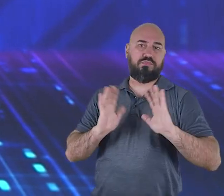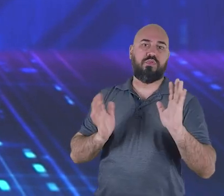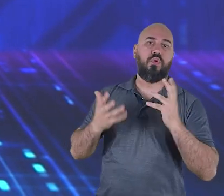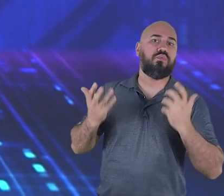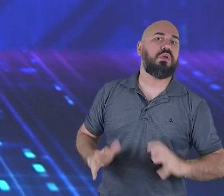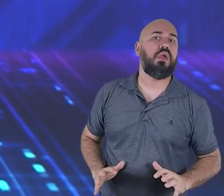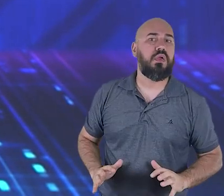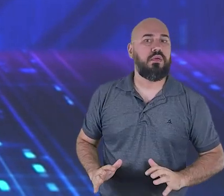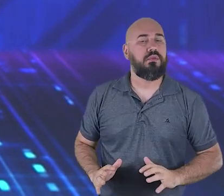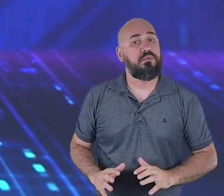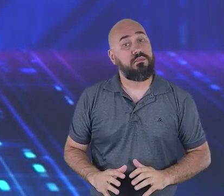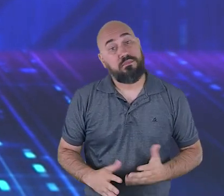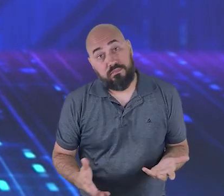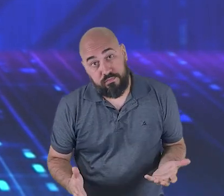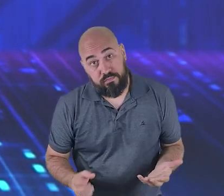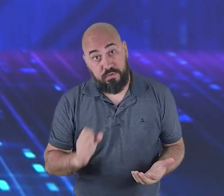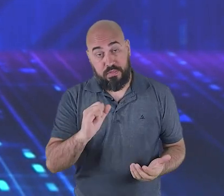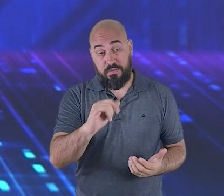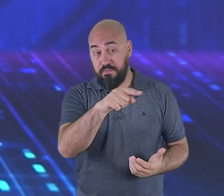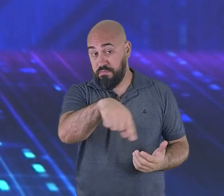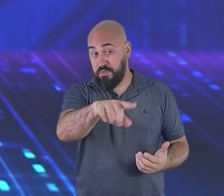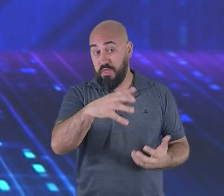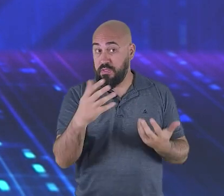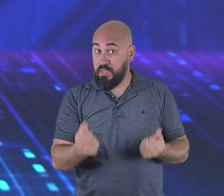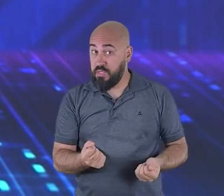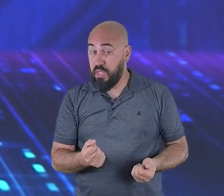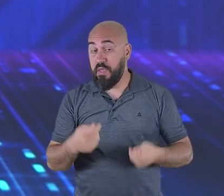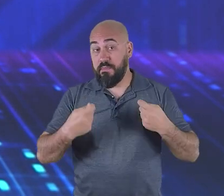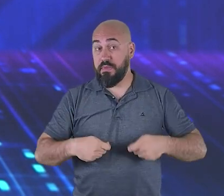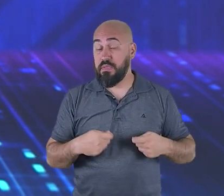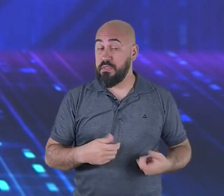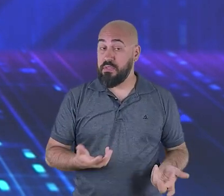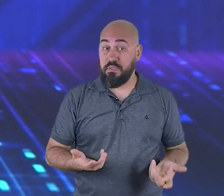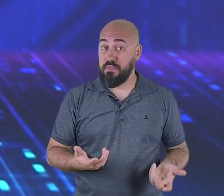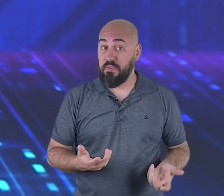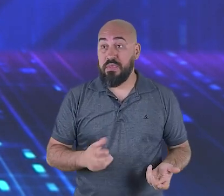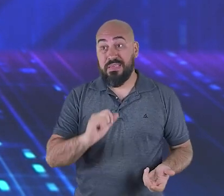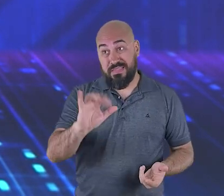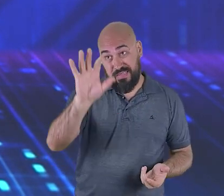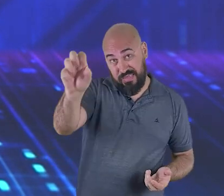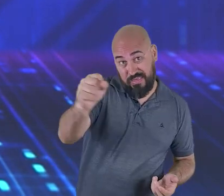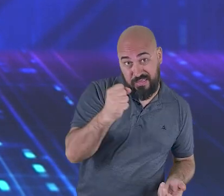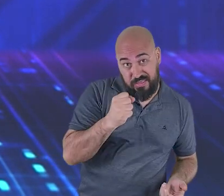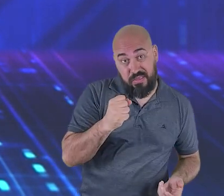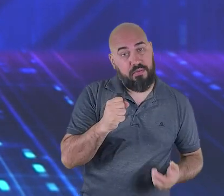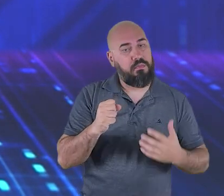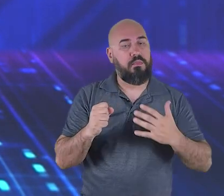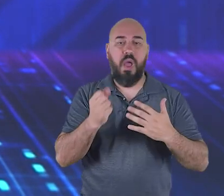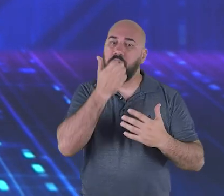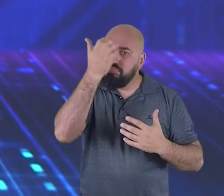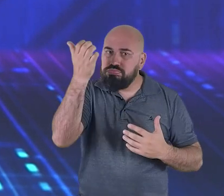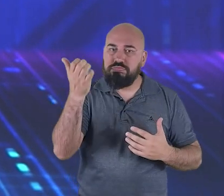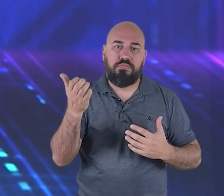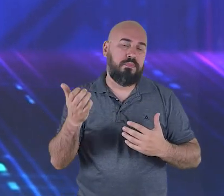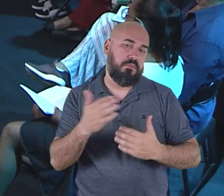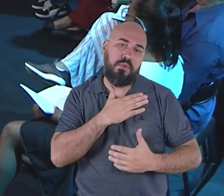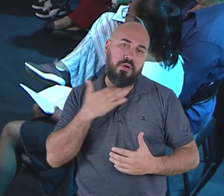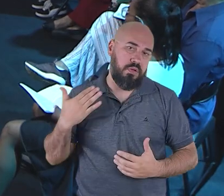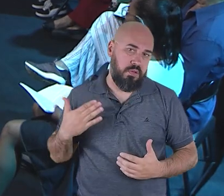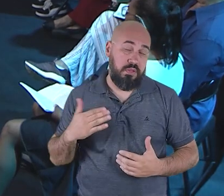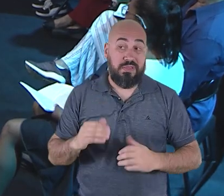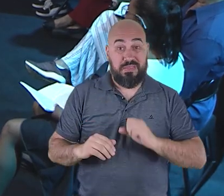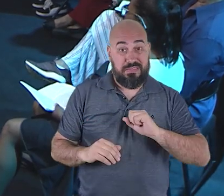comendo do fruto, você precisa saber que o resultado será a morte. Então, fique longe. Por outro